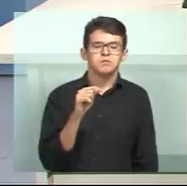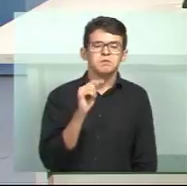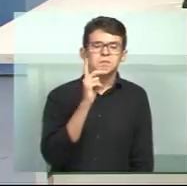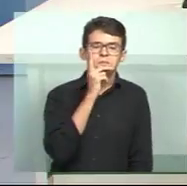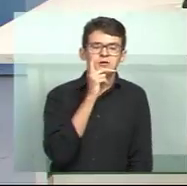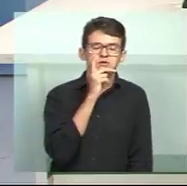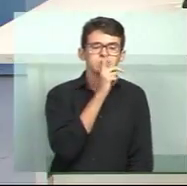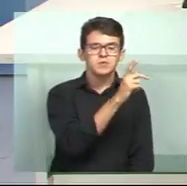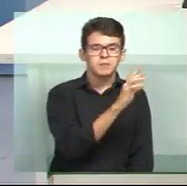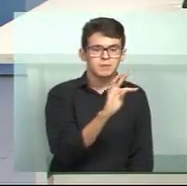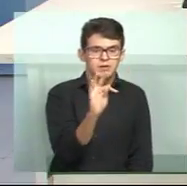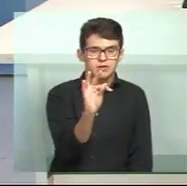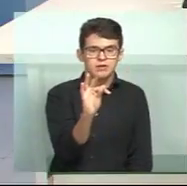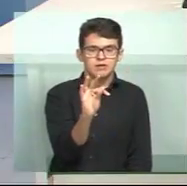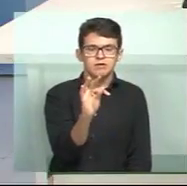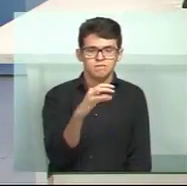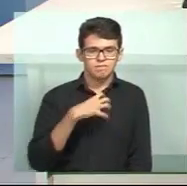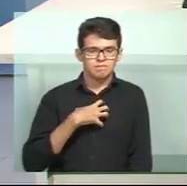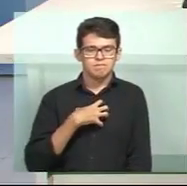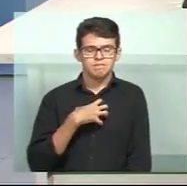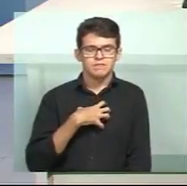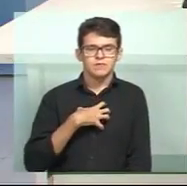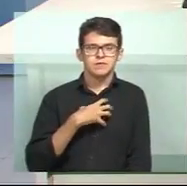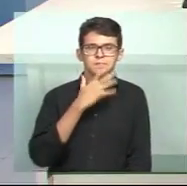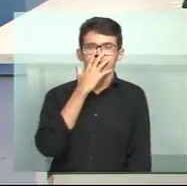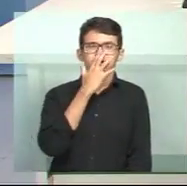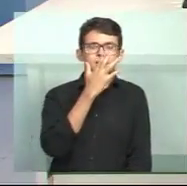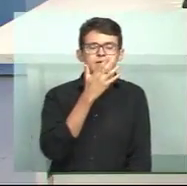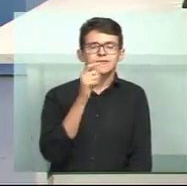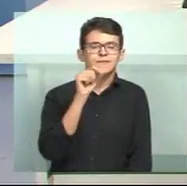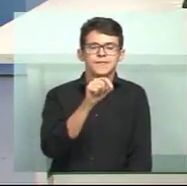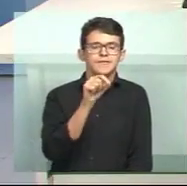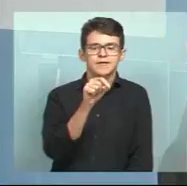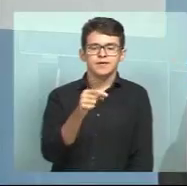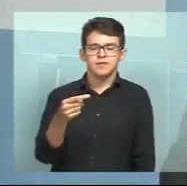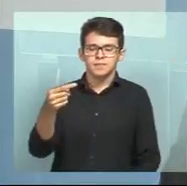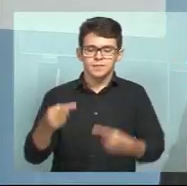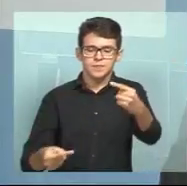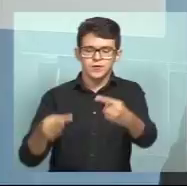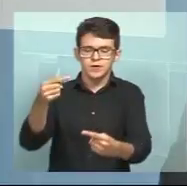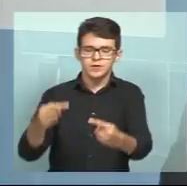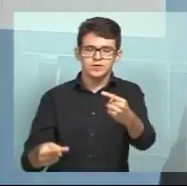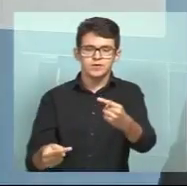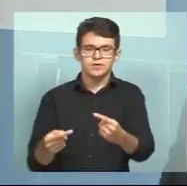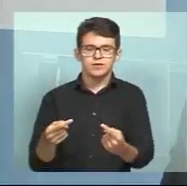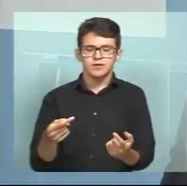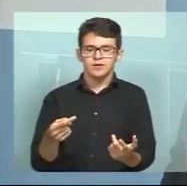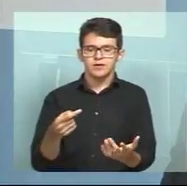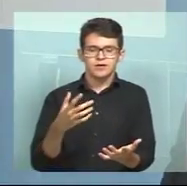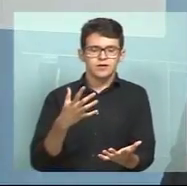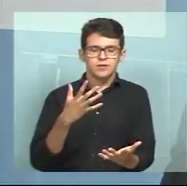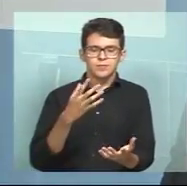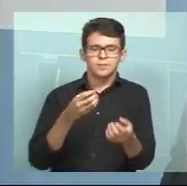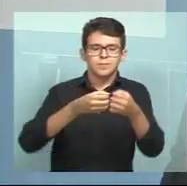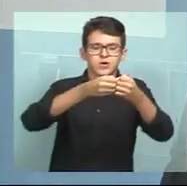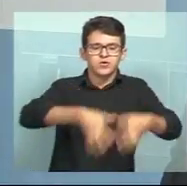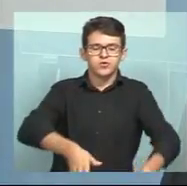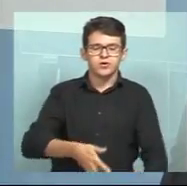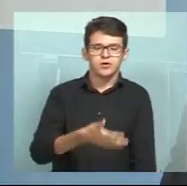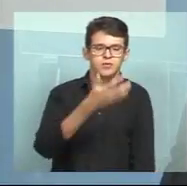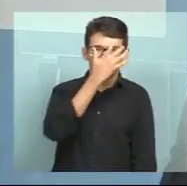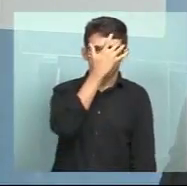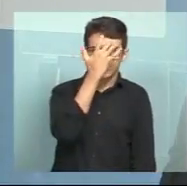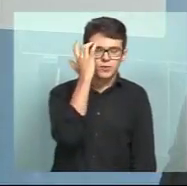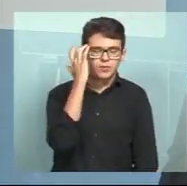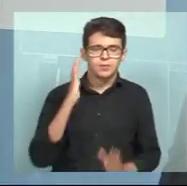tem uma parte dos políticos que querem perseguir os mais pobres. E o senhor